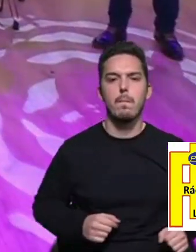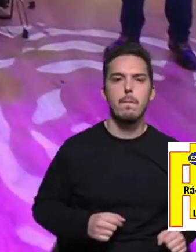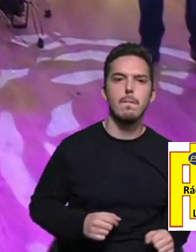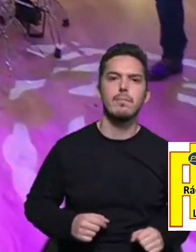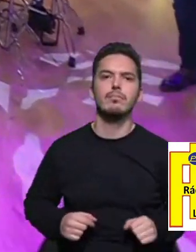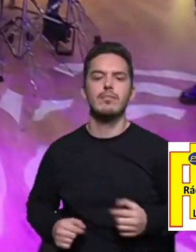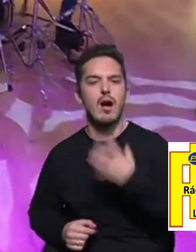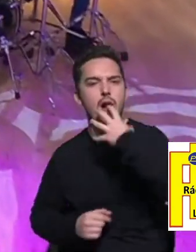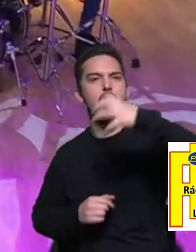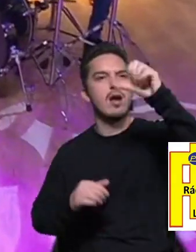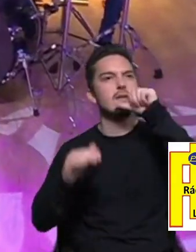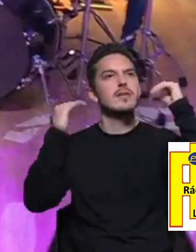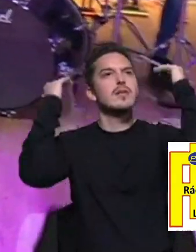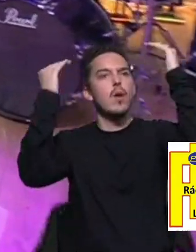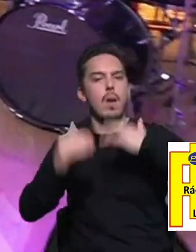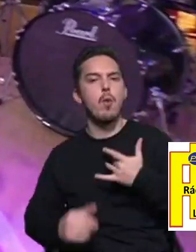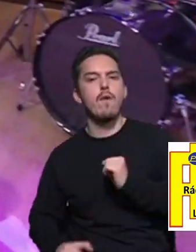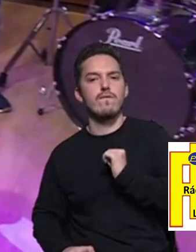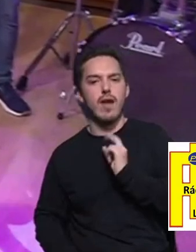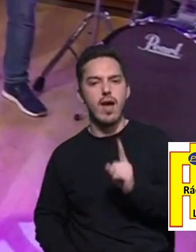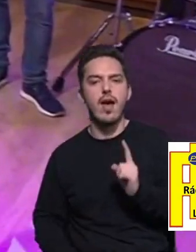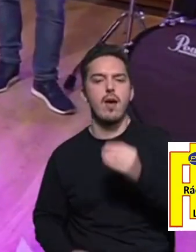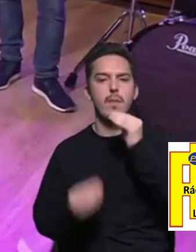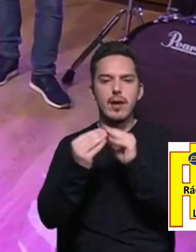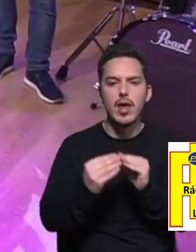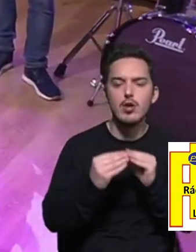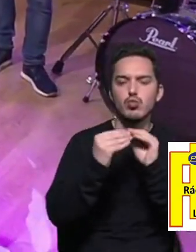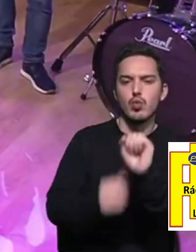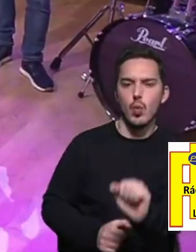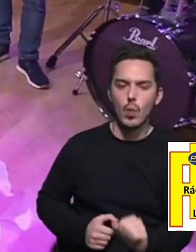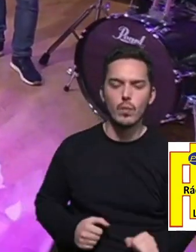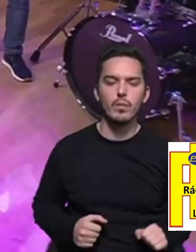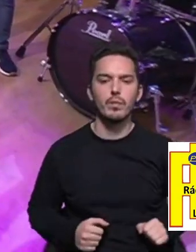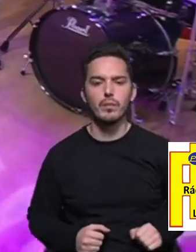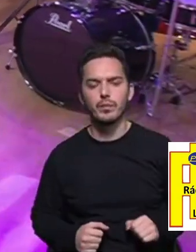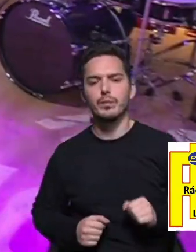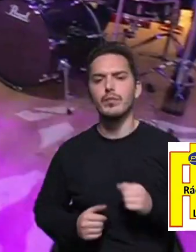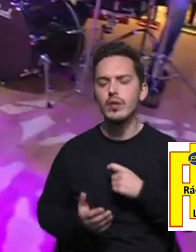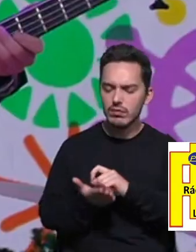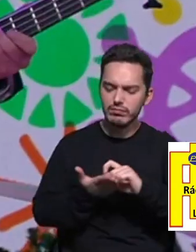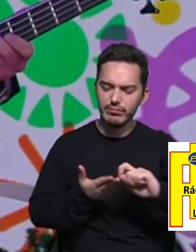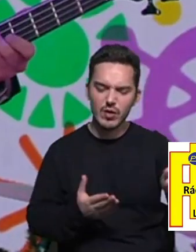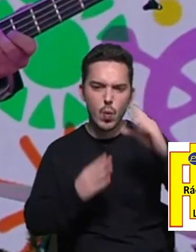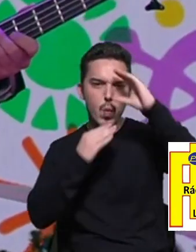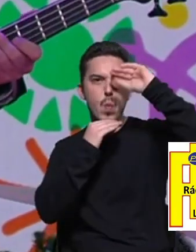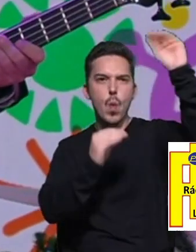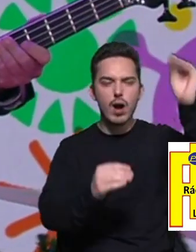no céu que este amor é meu. Por um beijo teu, escrevo ao luar.